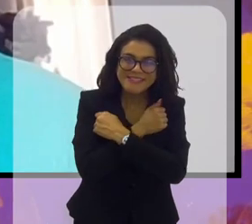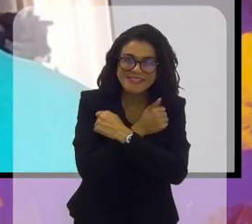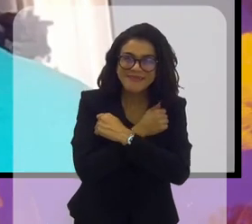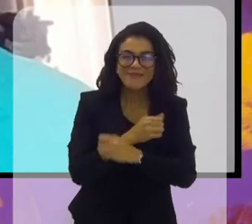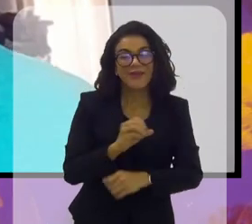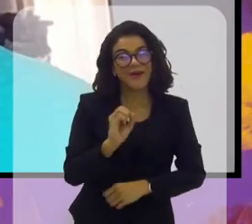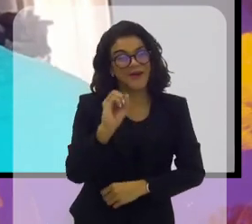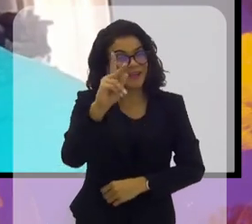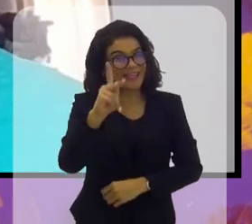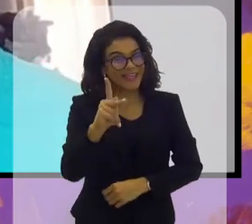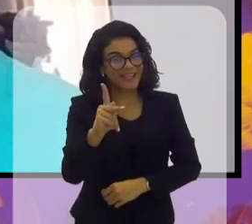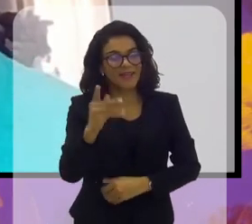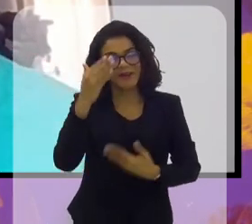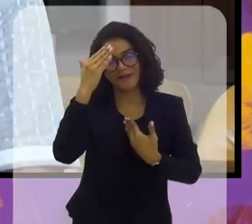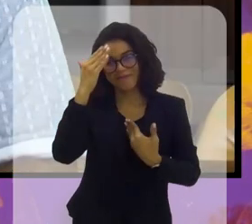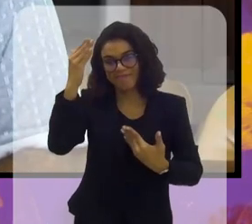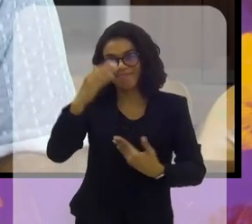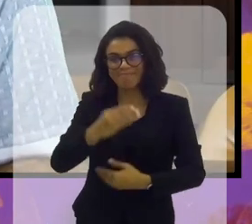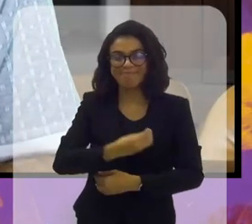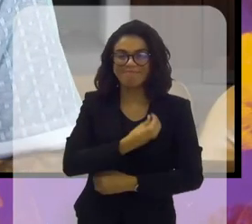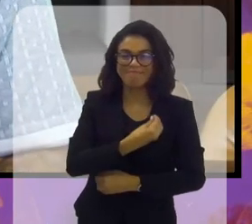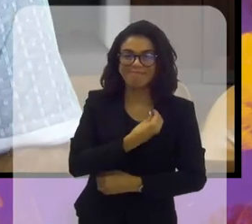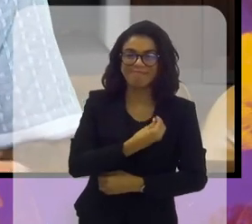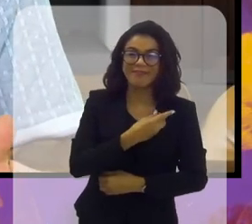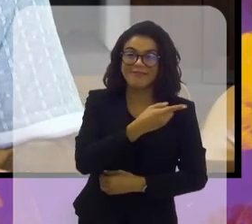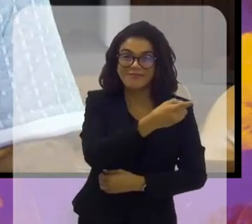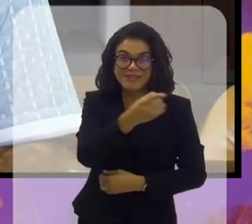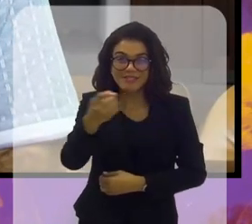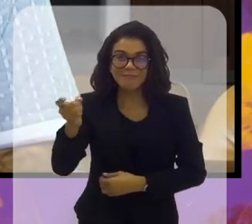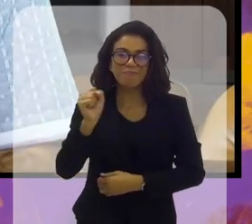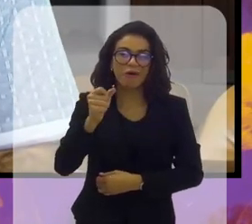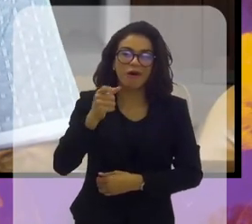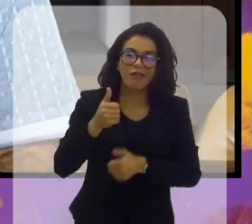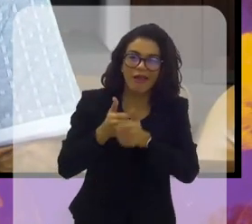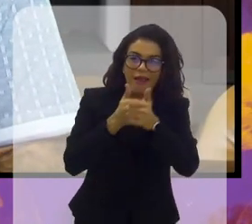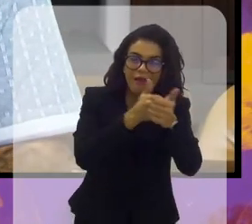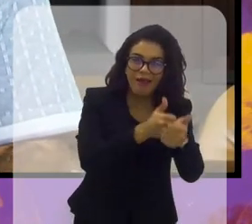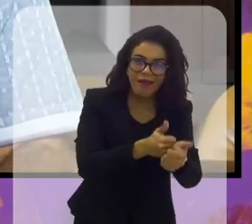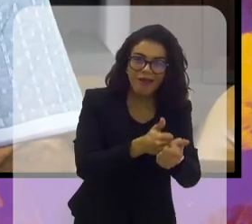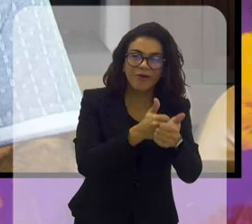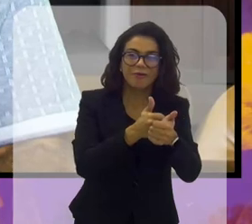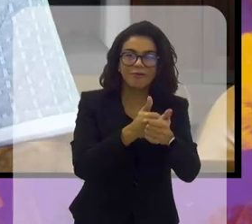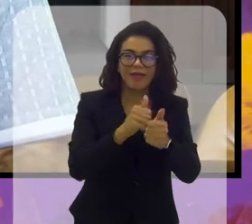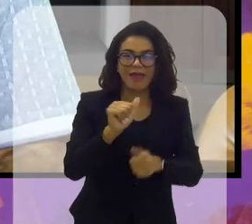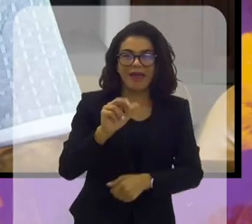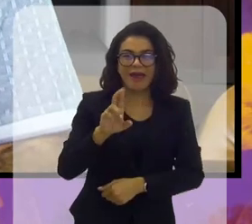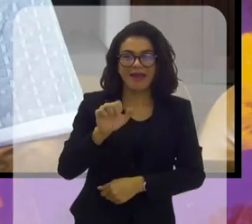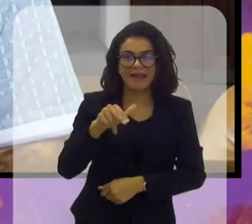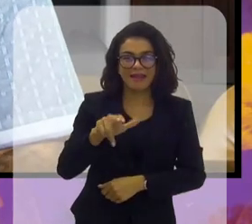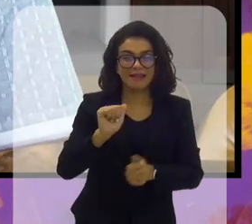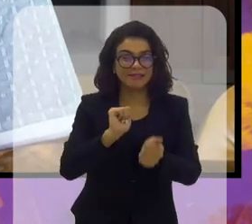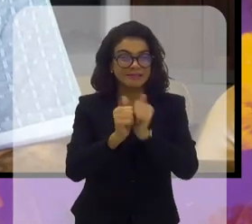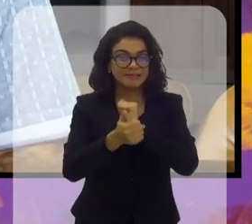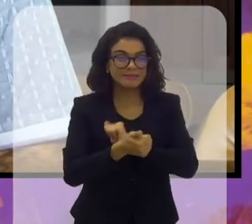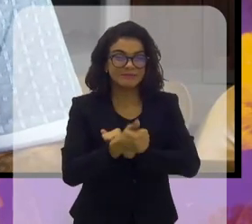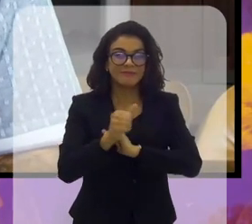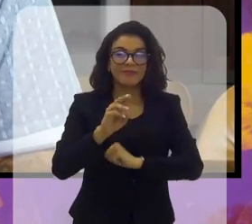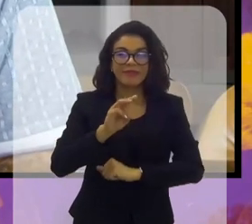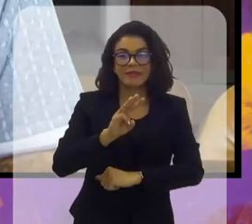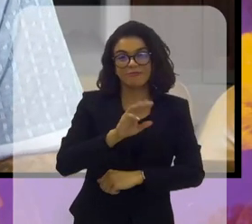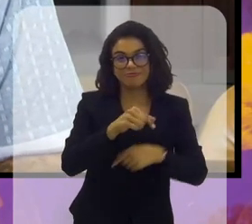teus telespectadores, tá bom? Um abração. Ok, Arthur, então muito obrigado pela sua presença. E você pode acompanhar o